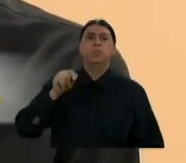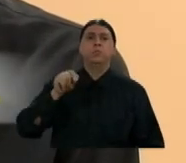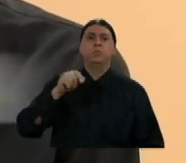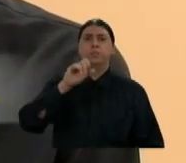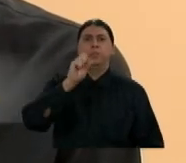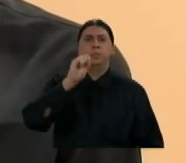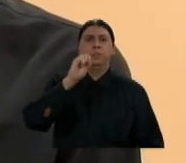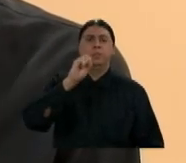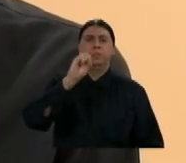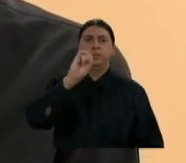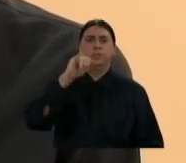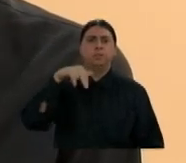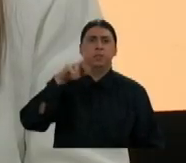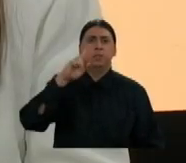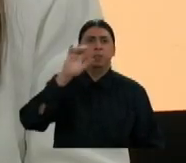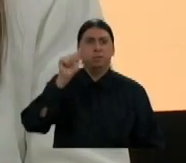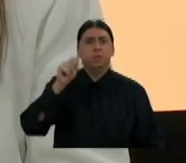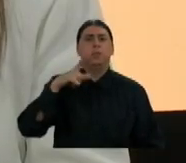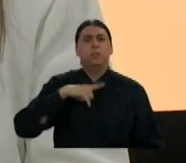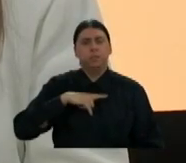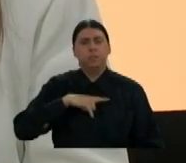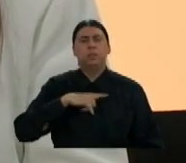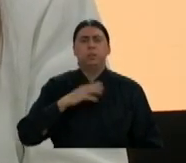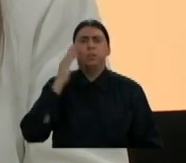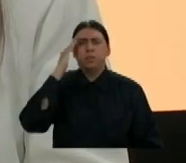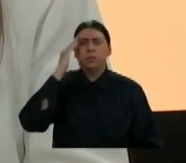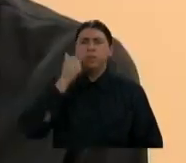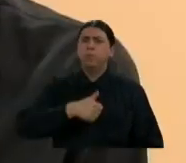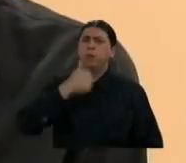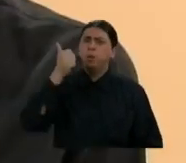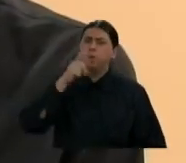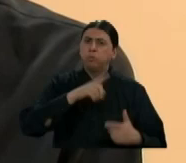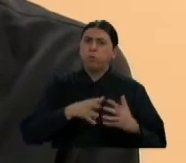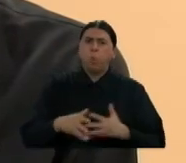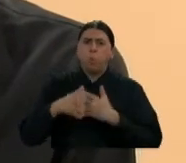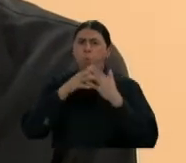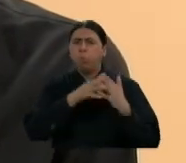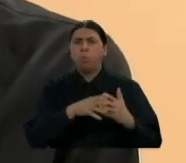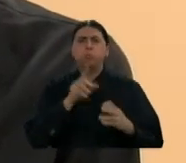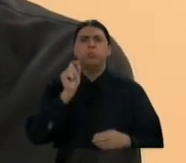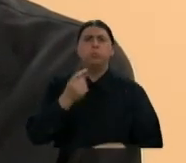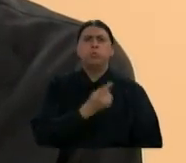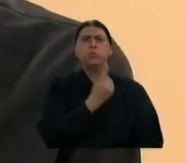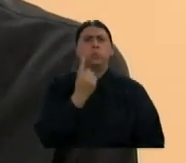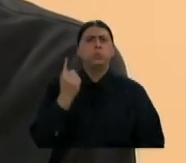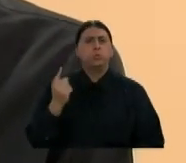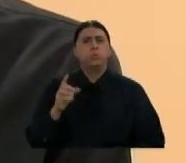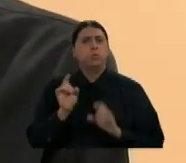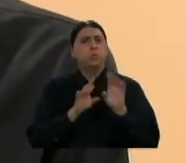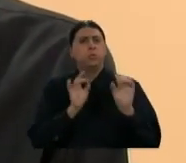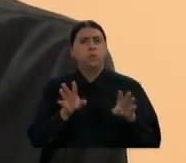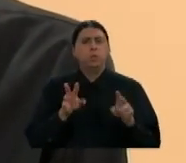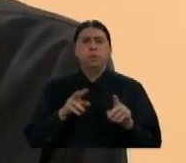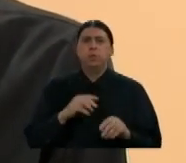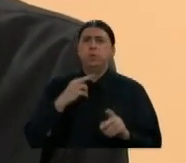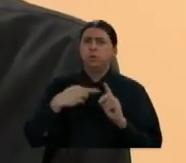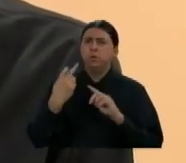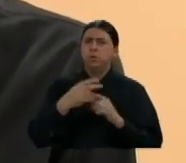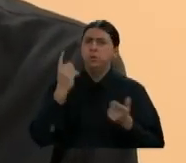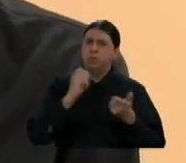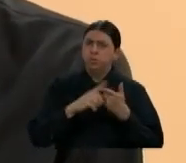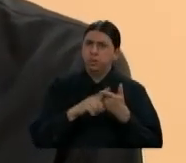viana dutra braga pra gente entender um pouco mais sobre essa problemática quais são cinara os principais pontos que a gente viu agora